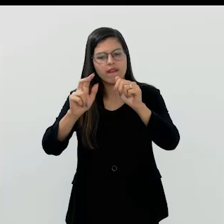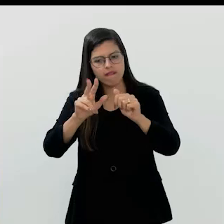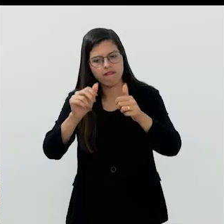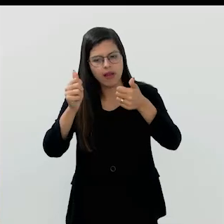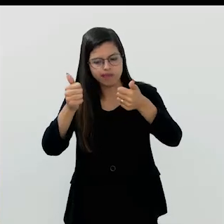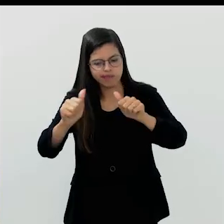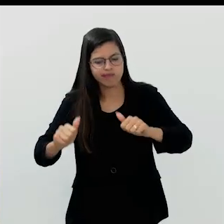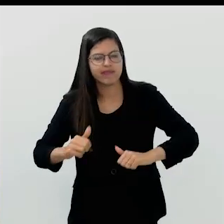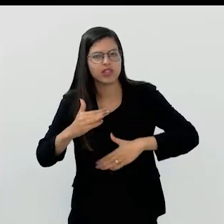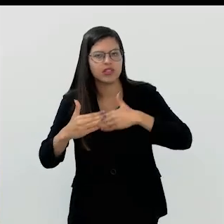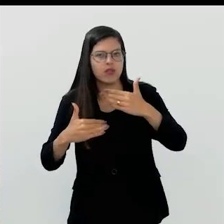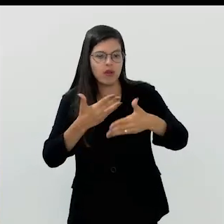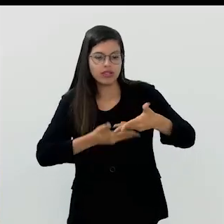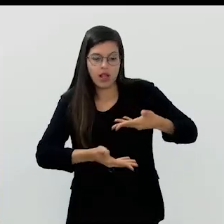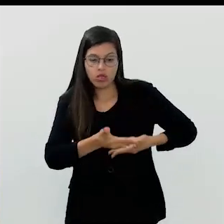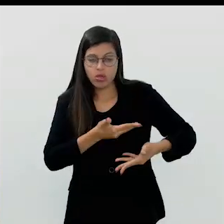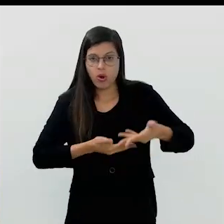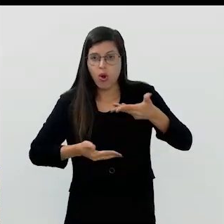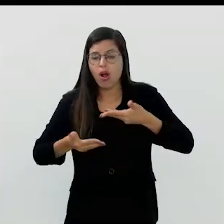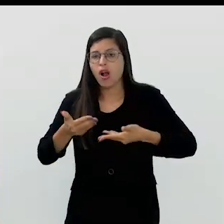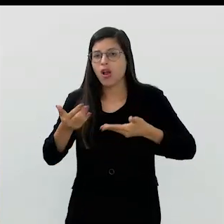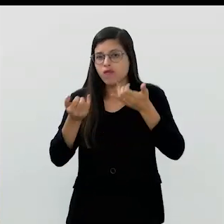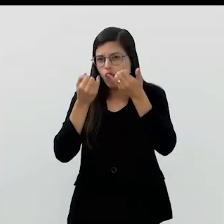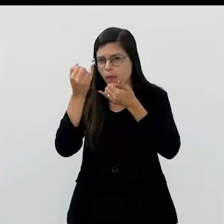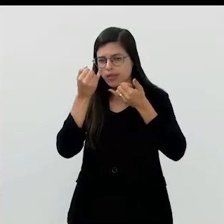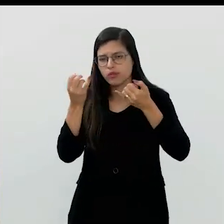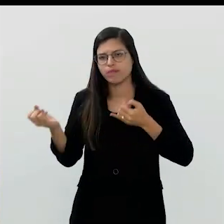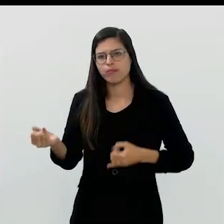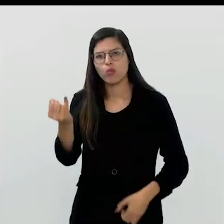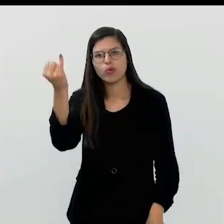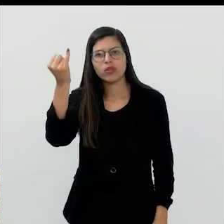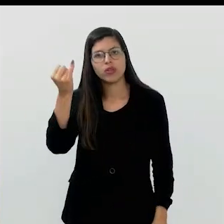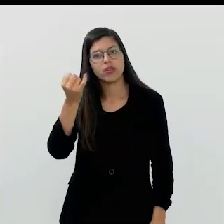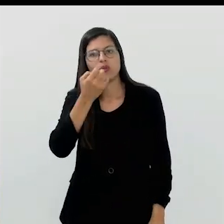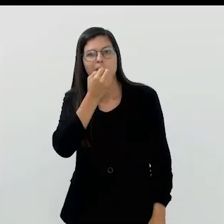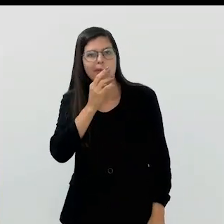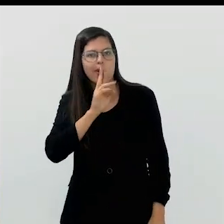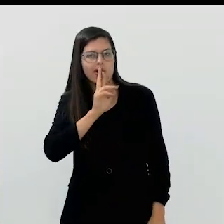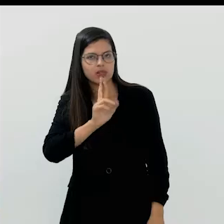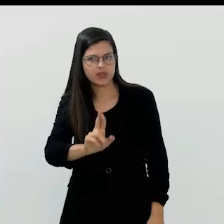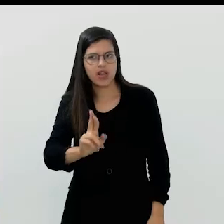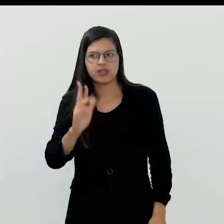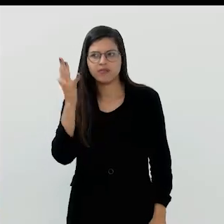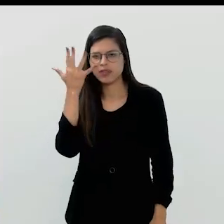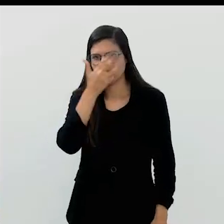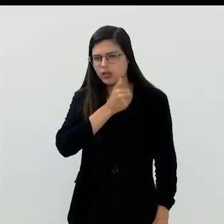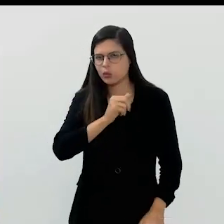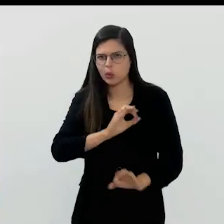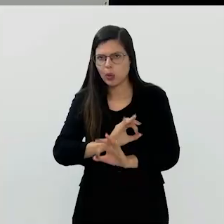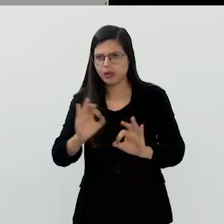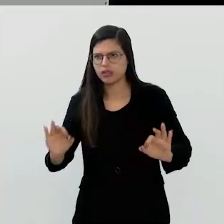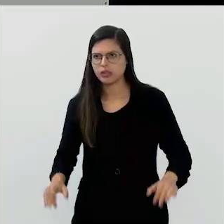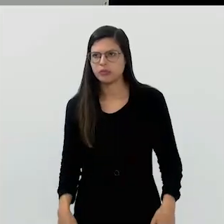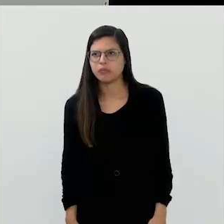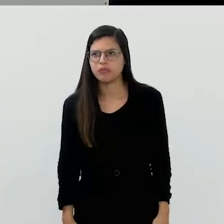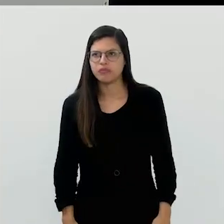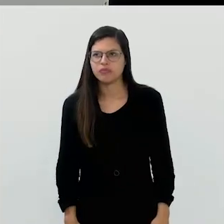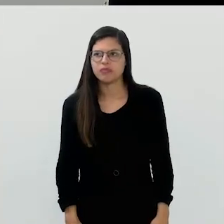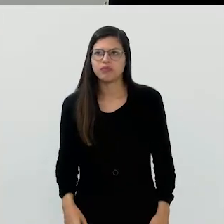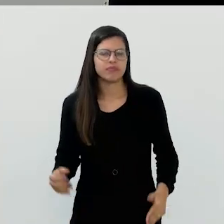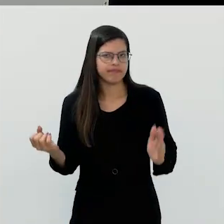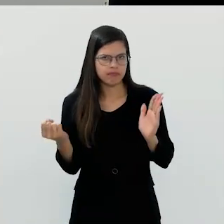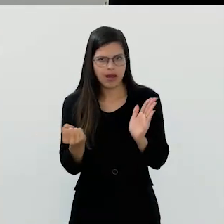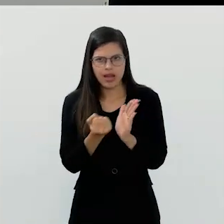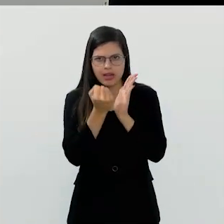vai desenvolver, né? Essa troca de informações é muito importante, né? Para ter um bom resultado, né? E ficou Isso lindo mesmo. o resultado. Né? Foi uma peça